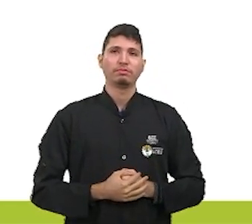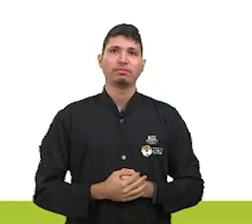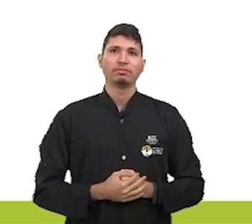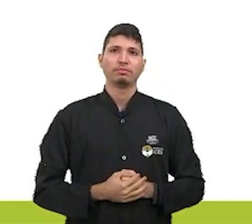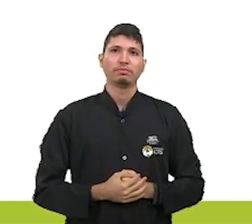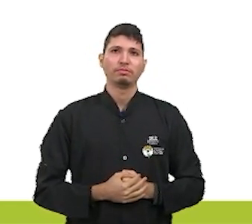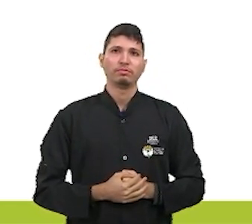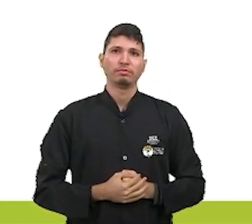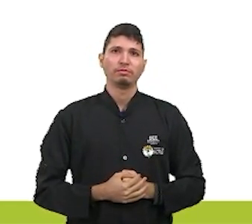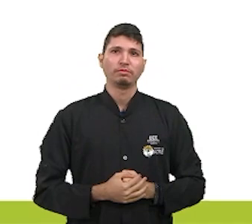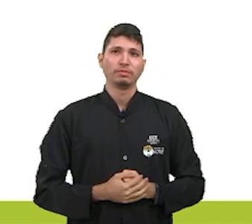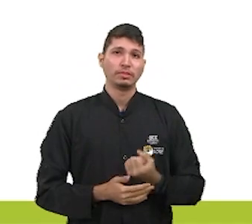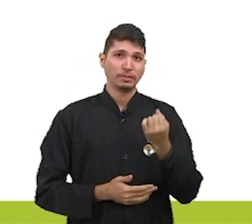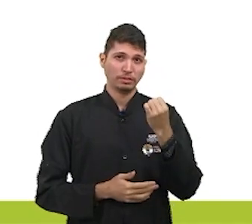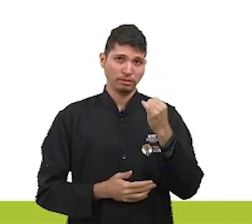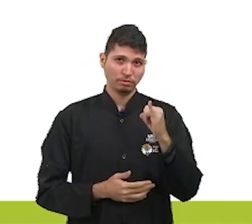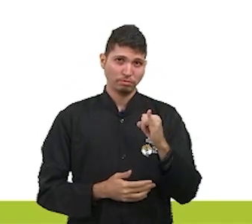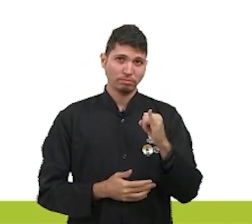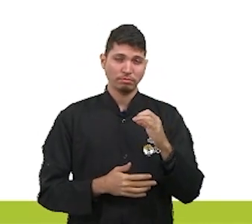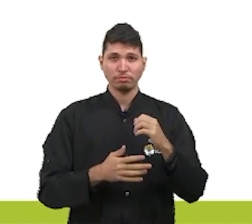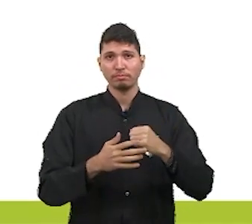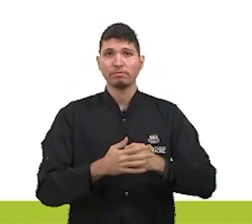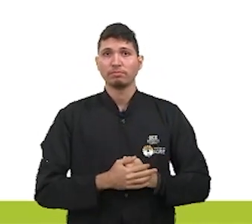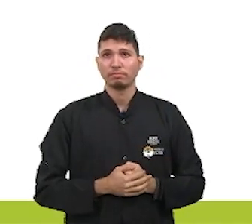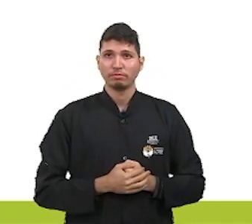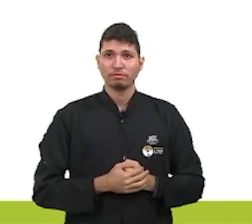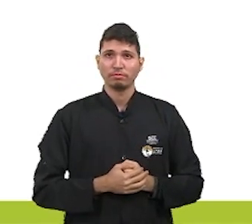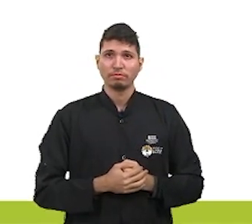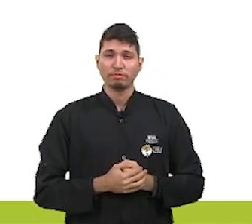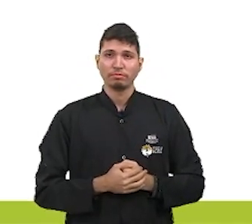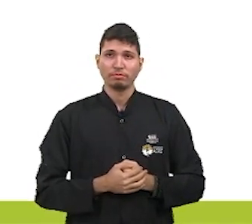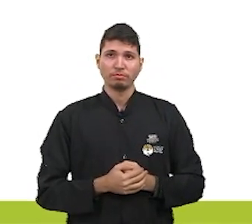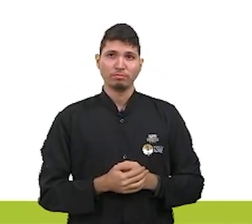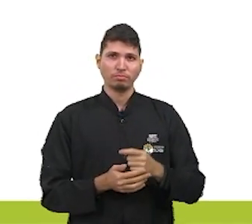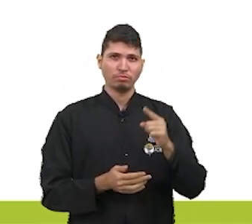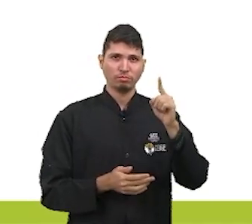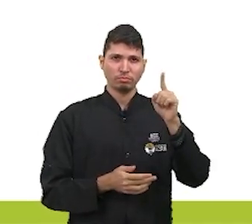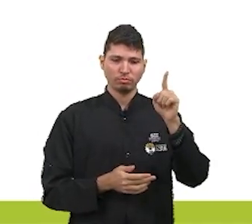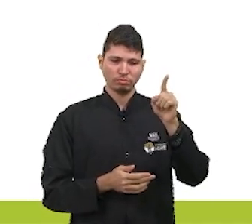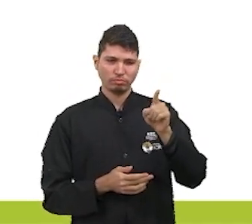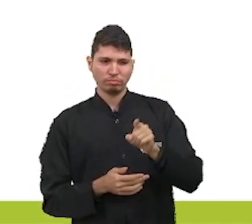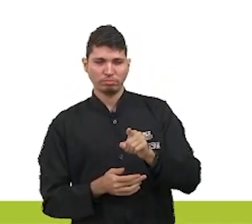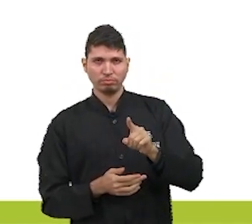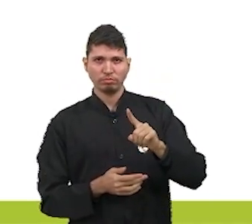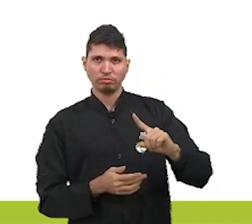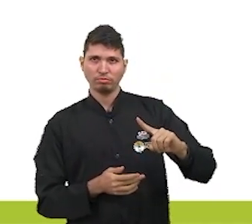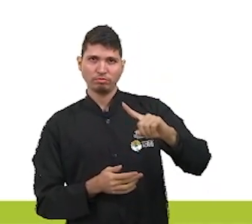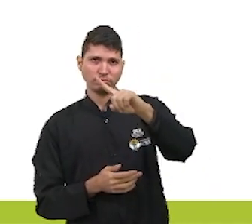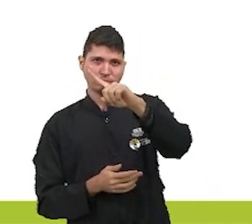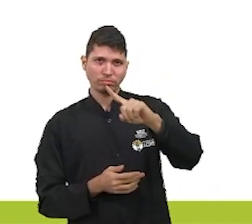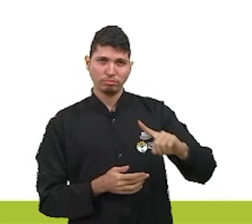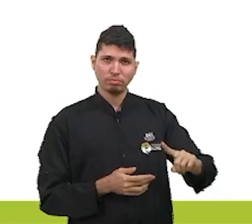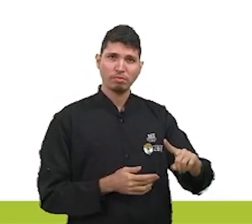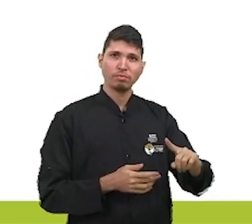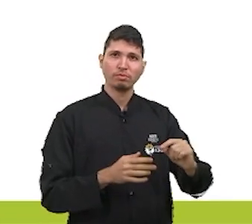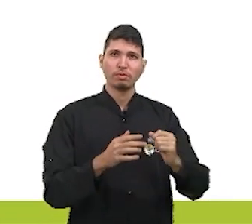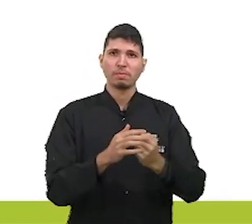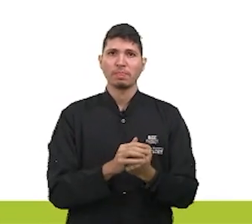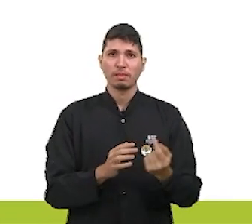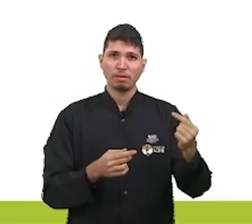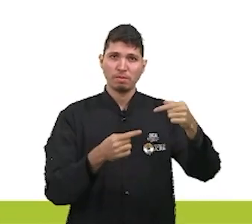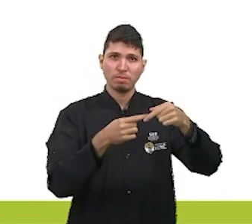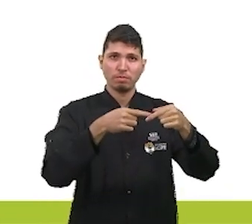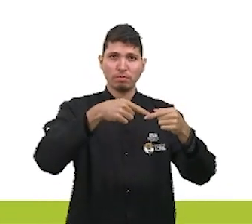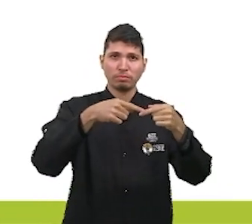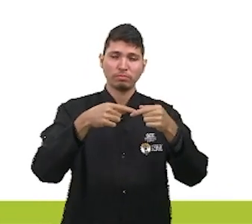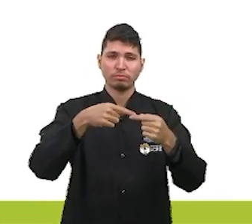você pudesse passar como se fosse uma seta, né, uma faixa aqui cortando onde acontece a ligação